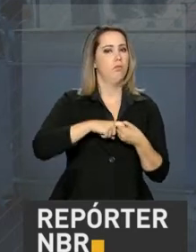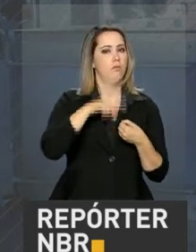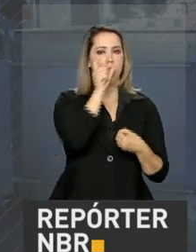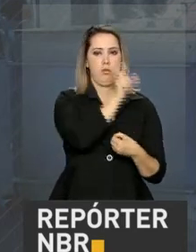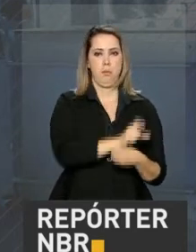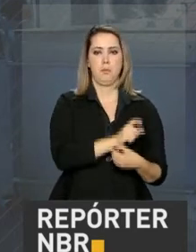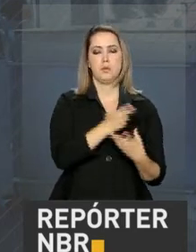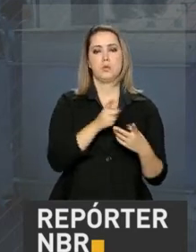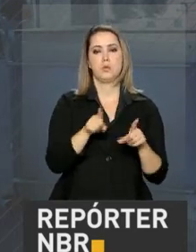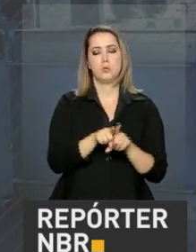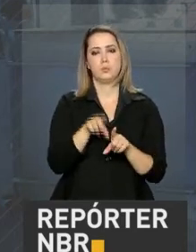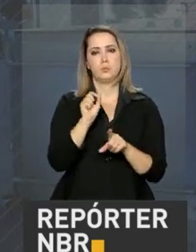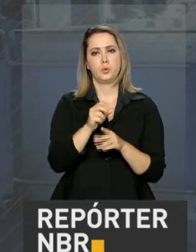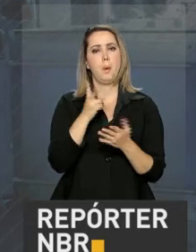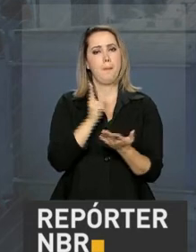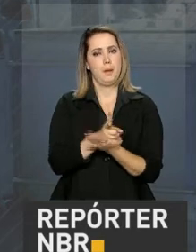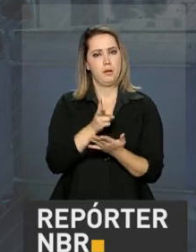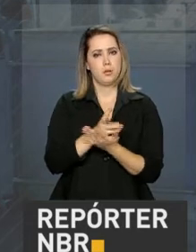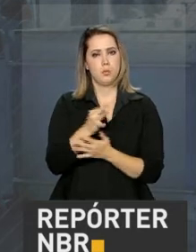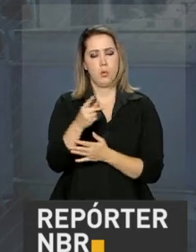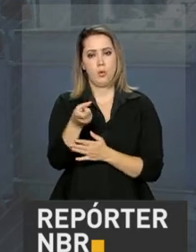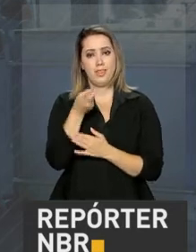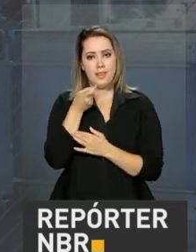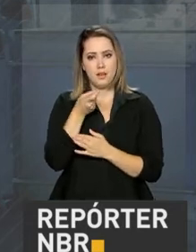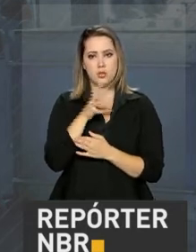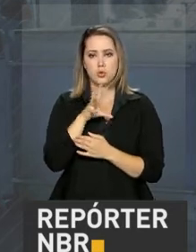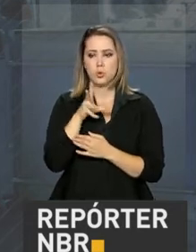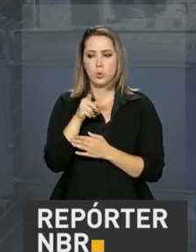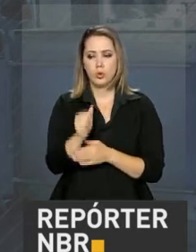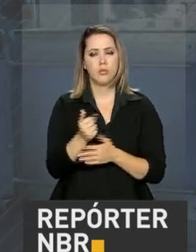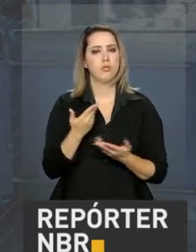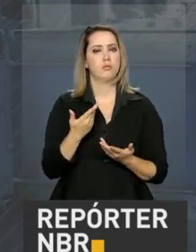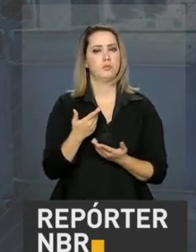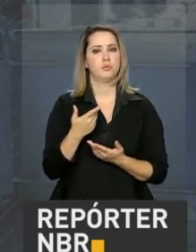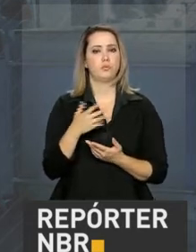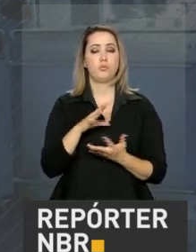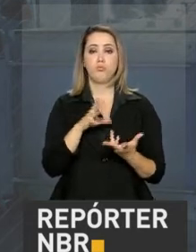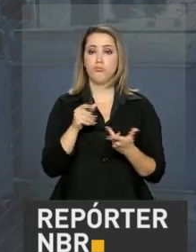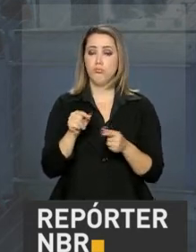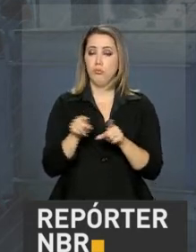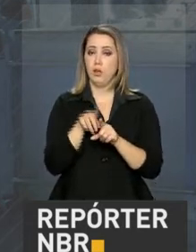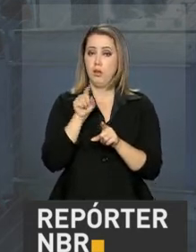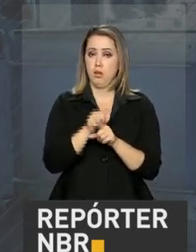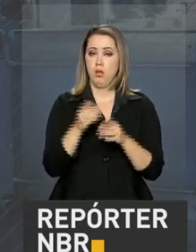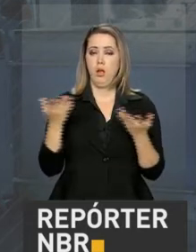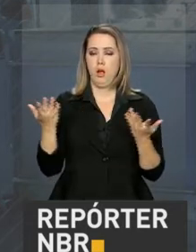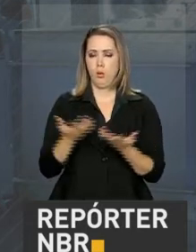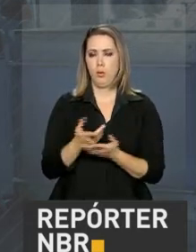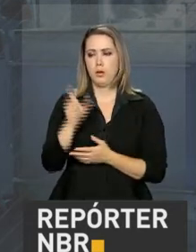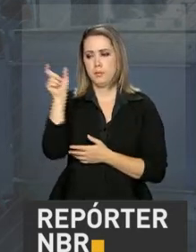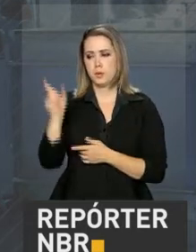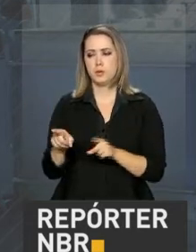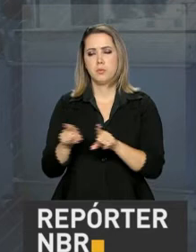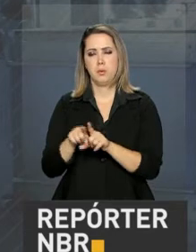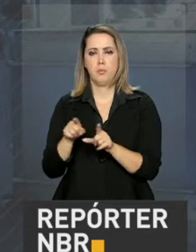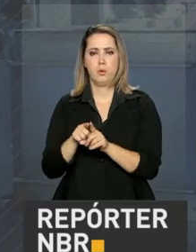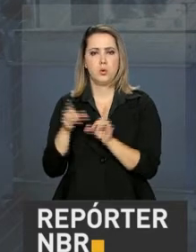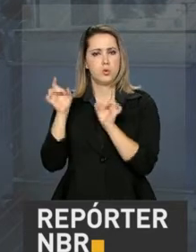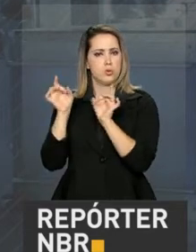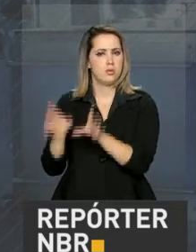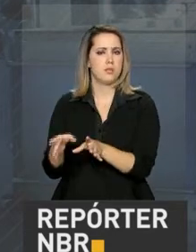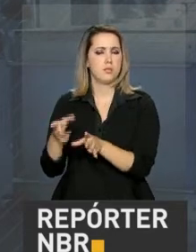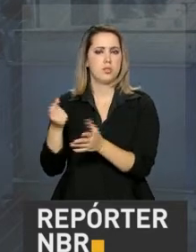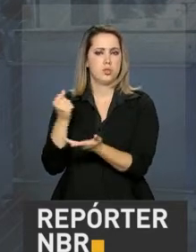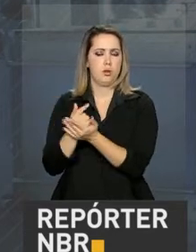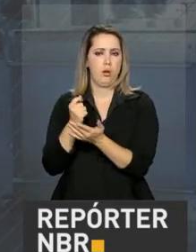aeroportuárias, inclusive internacionais, no prazo de 7 dias. O cliente agora também pode desistir da compra até 24 horas